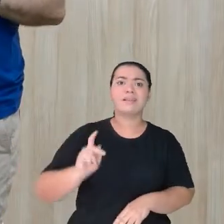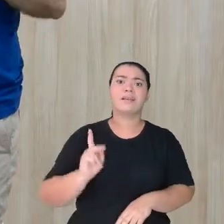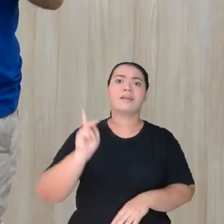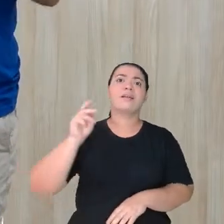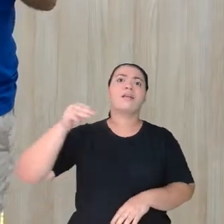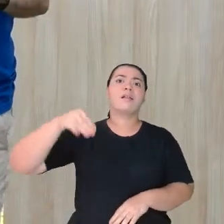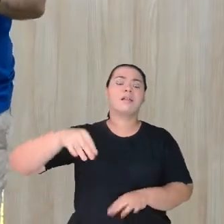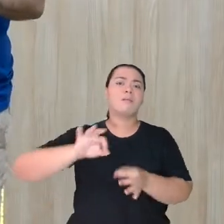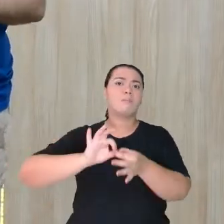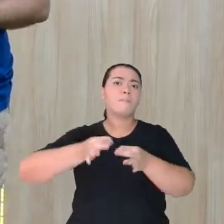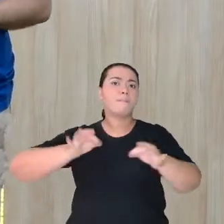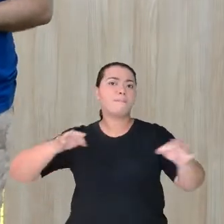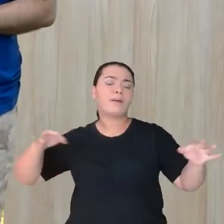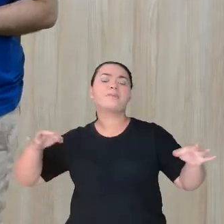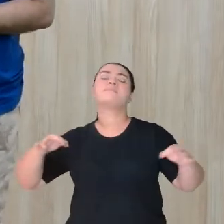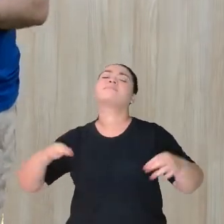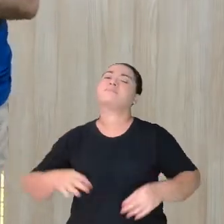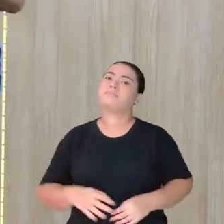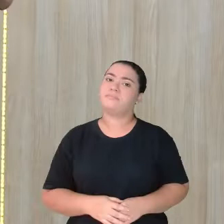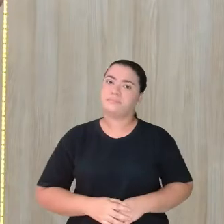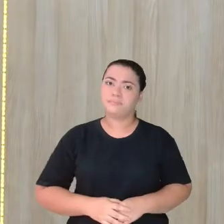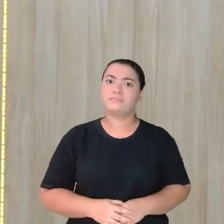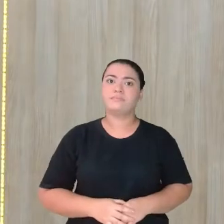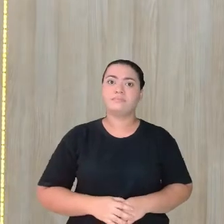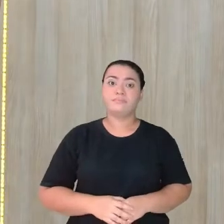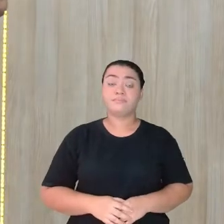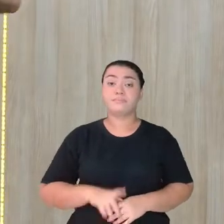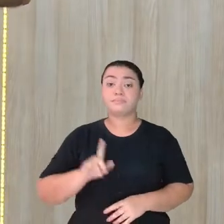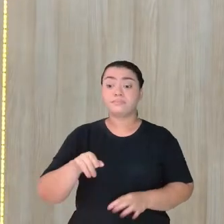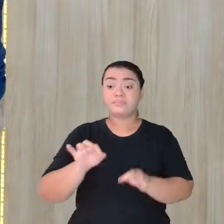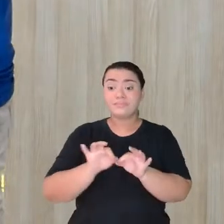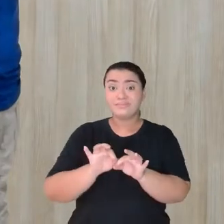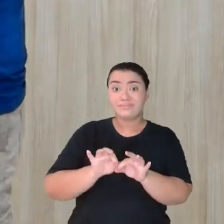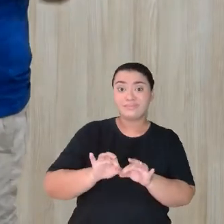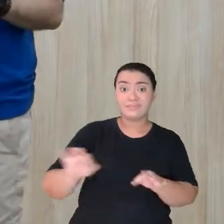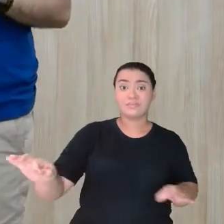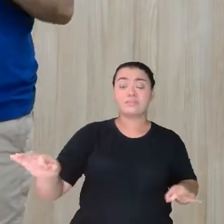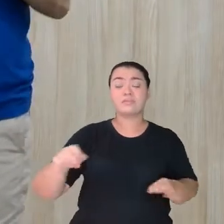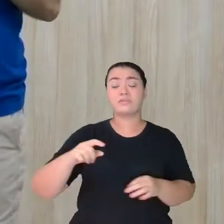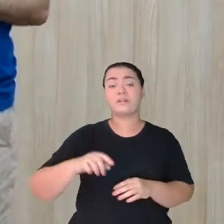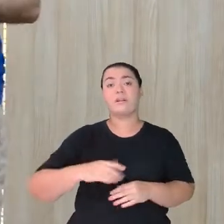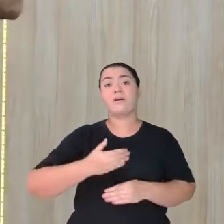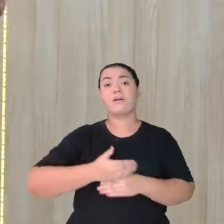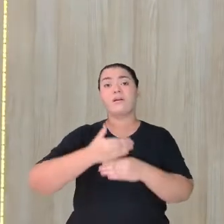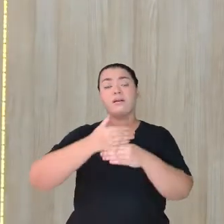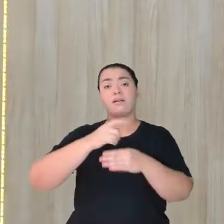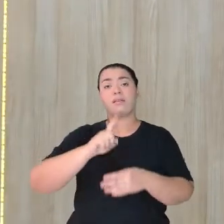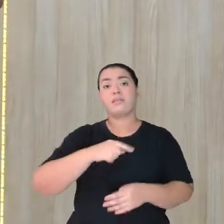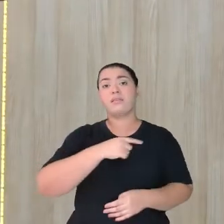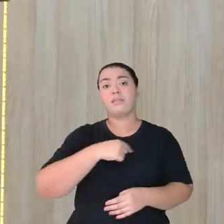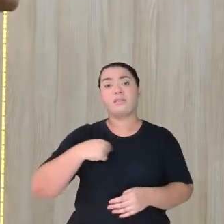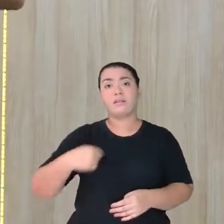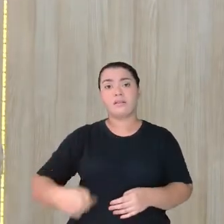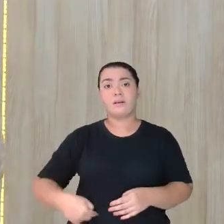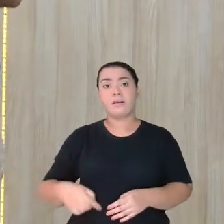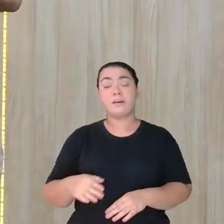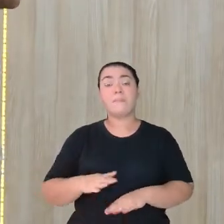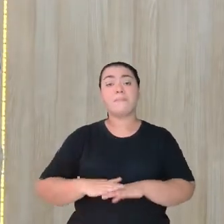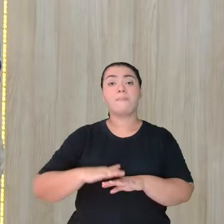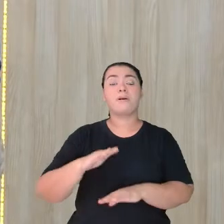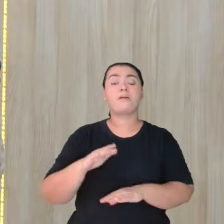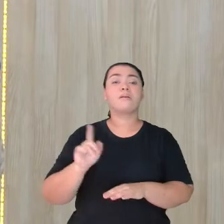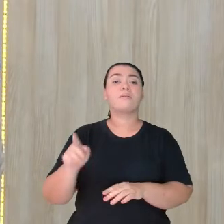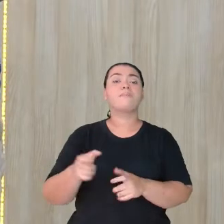extensão. Nesse sentido, a distância da muralha da China ela é maior às vezes do que a